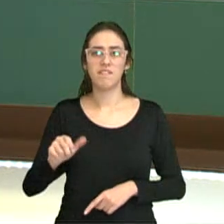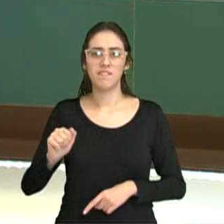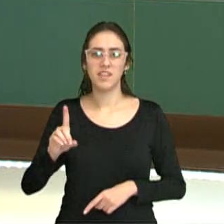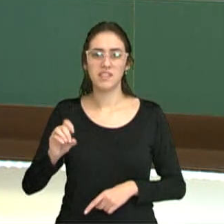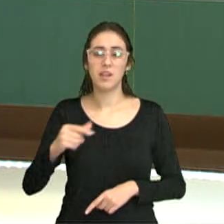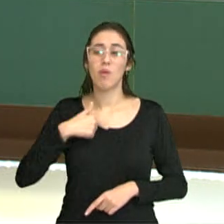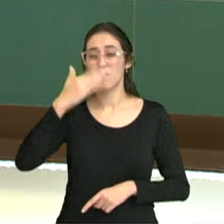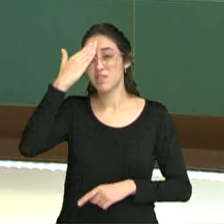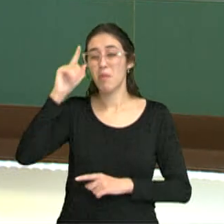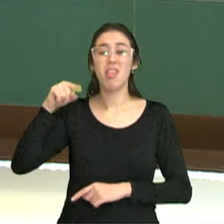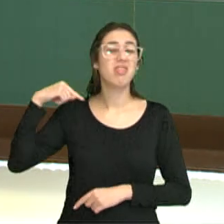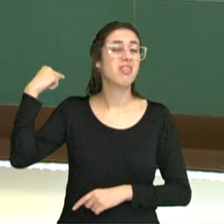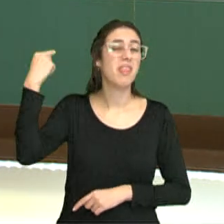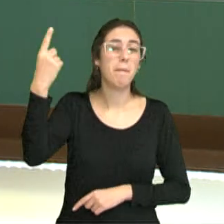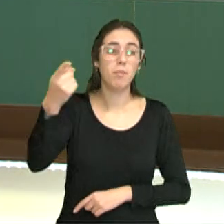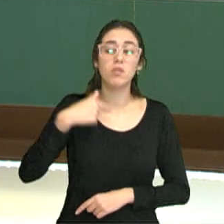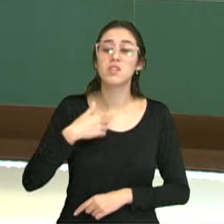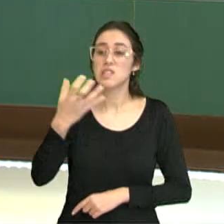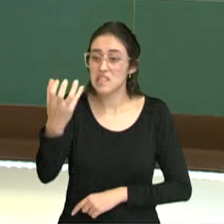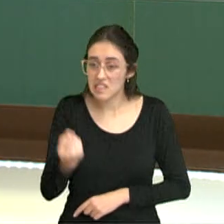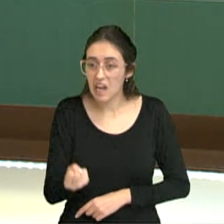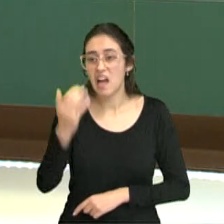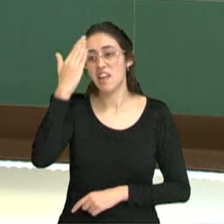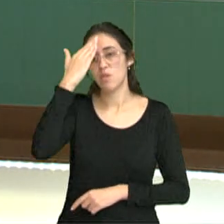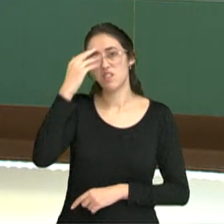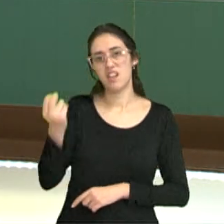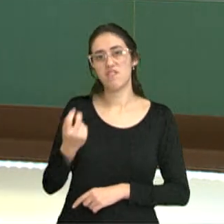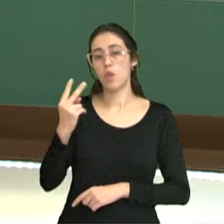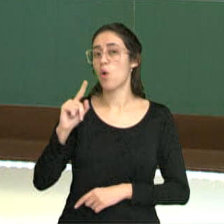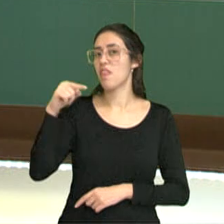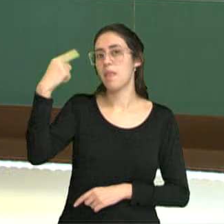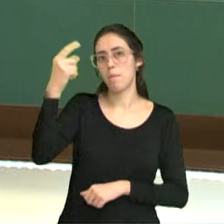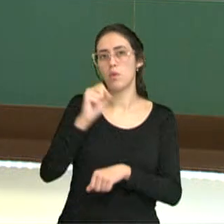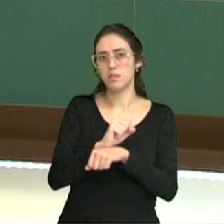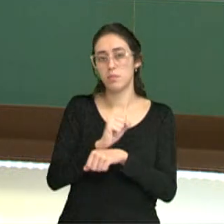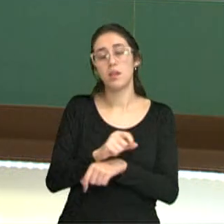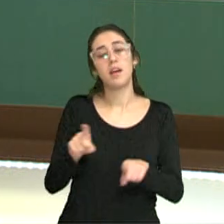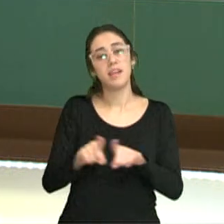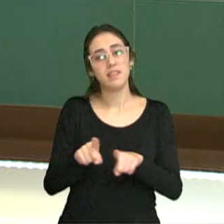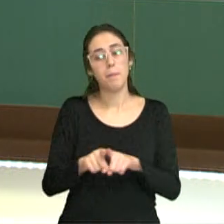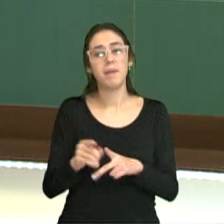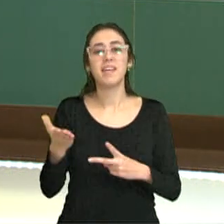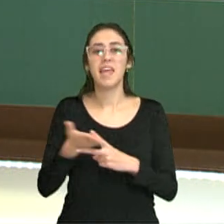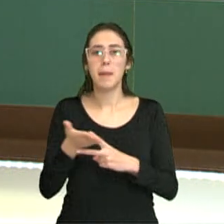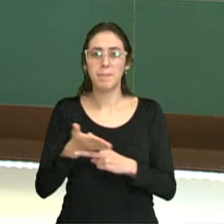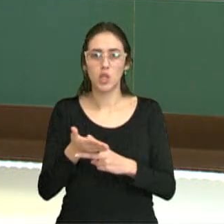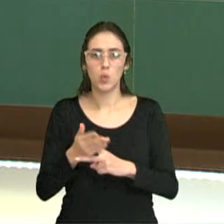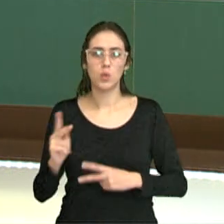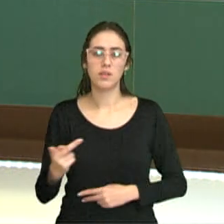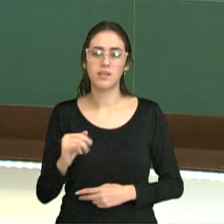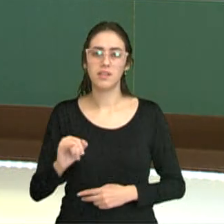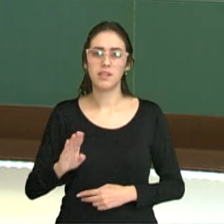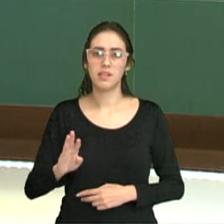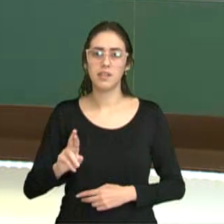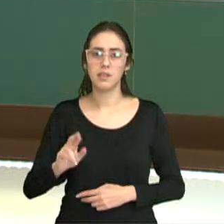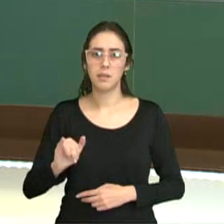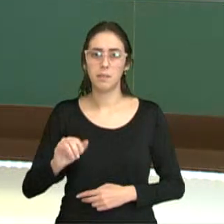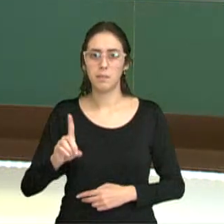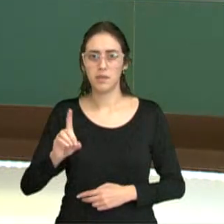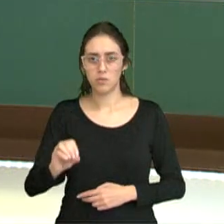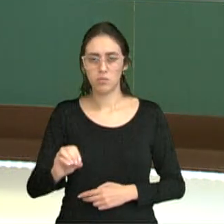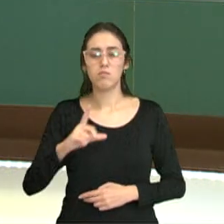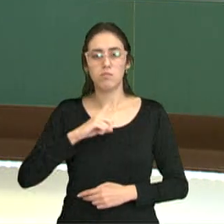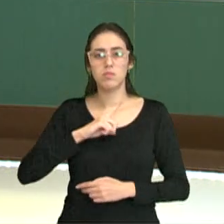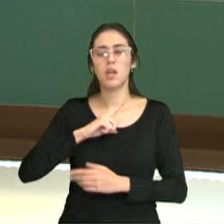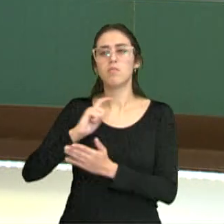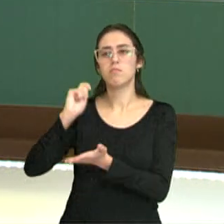depois, lá quando eu for sacar qual é o rendimento. E o híbrido, que além de pagar uma taxa pré-fixada, o CDB